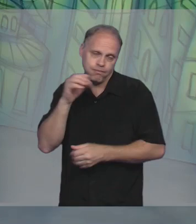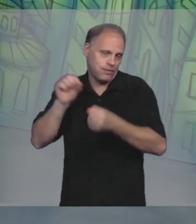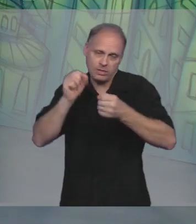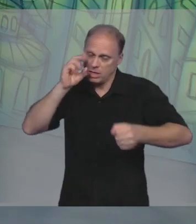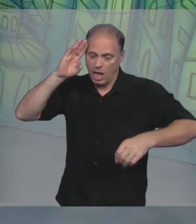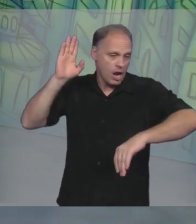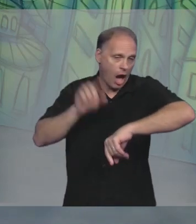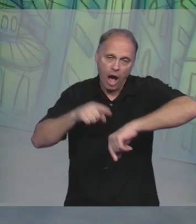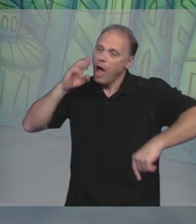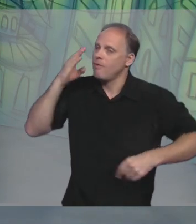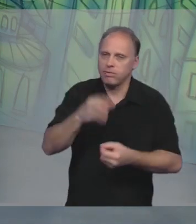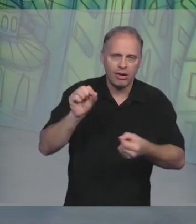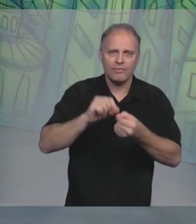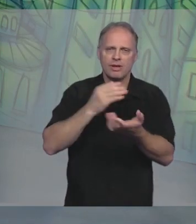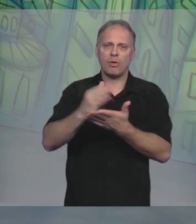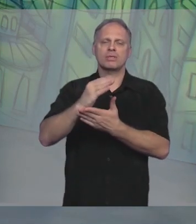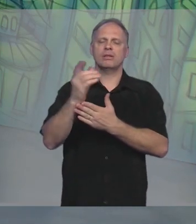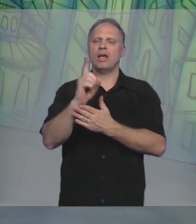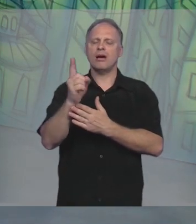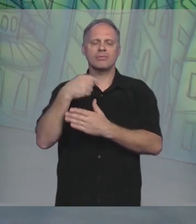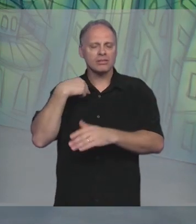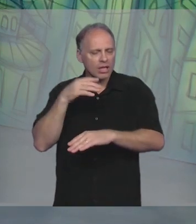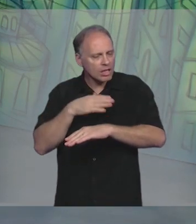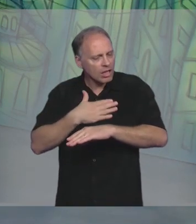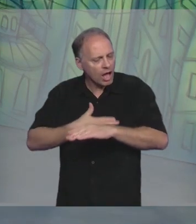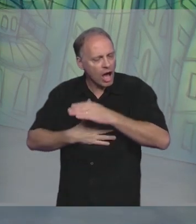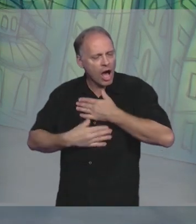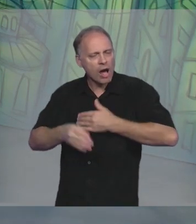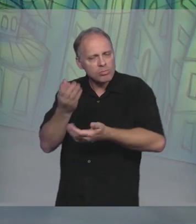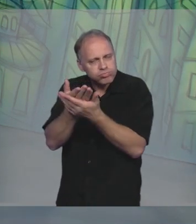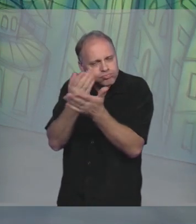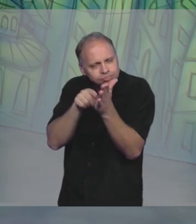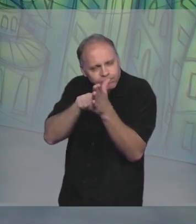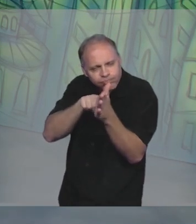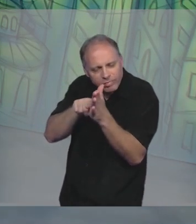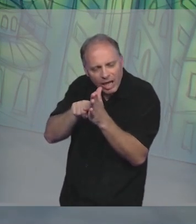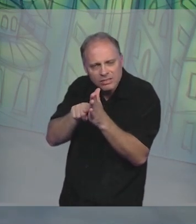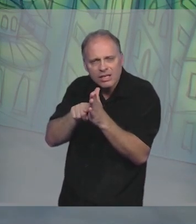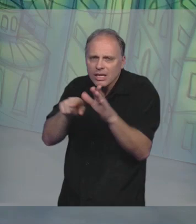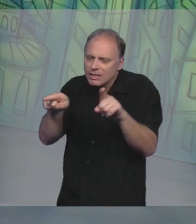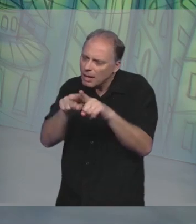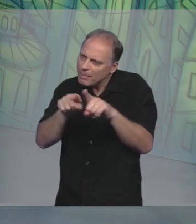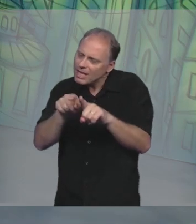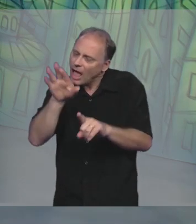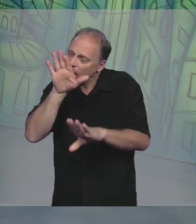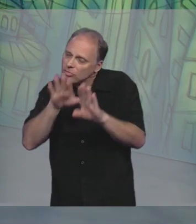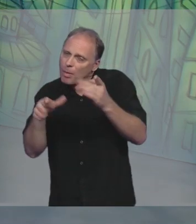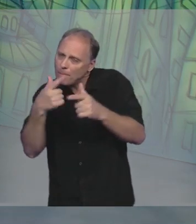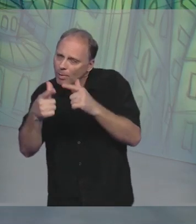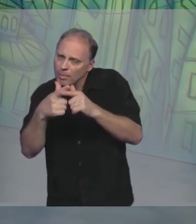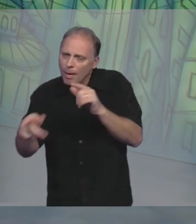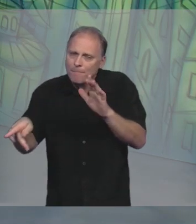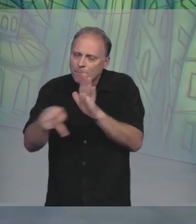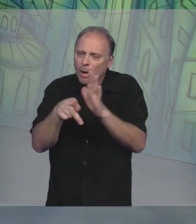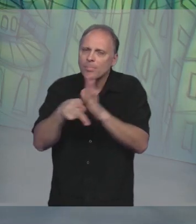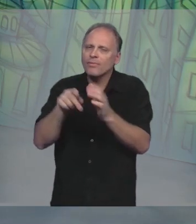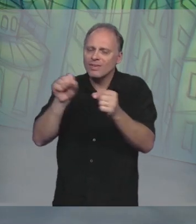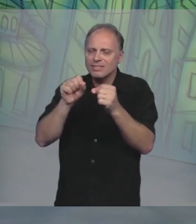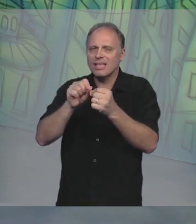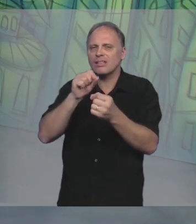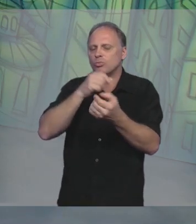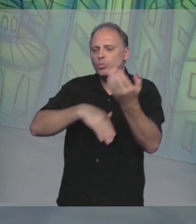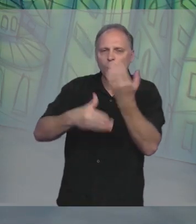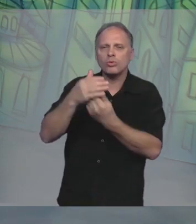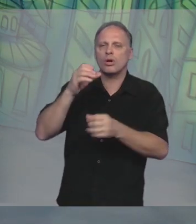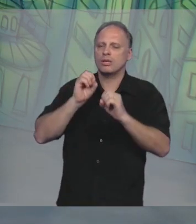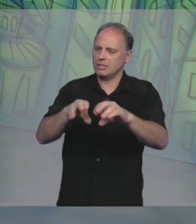que ter muita cautela, muito estudo, muito planejamento, sob pena até de comprometer depois a própria BNCC. Pois é,